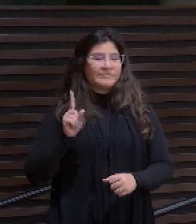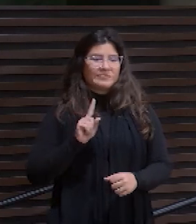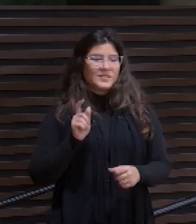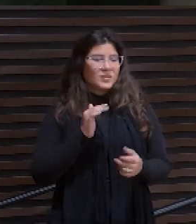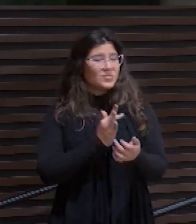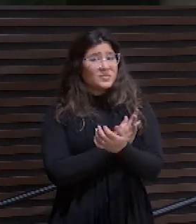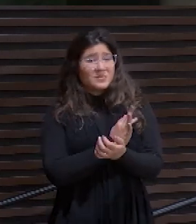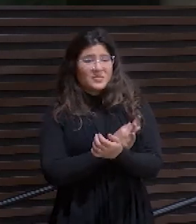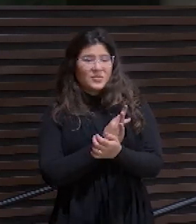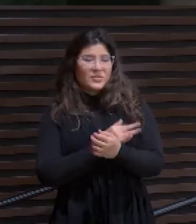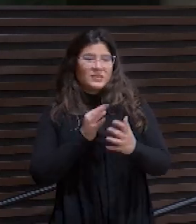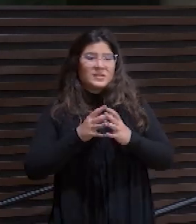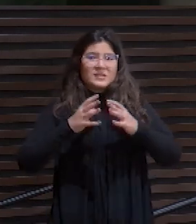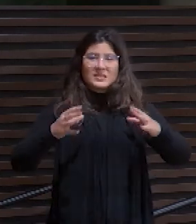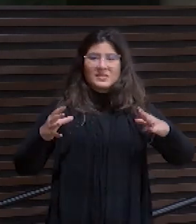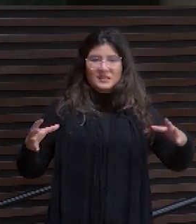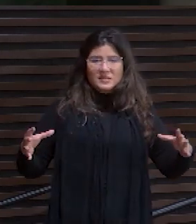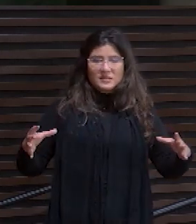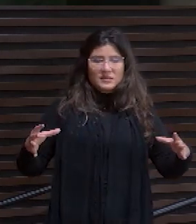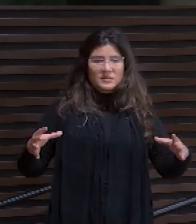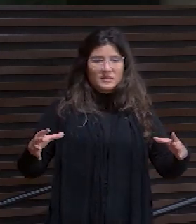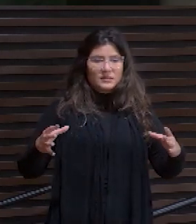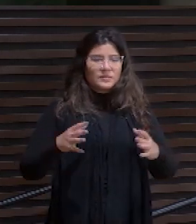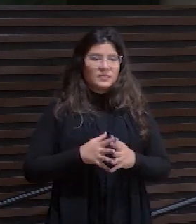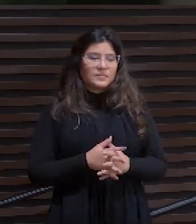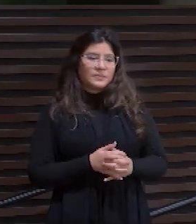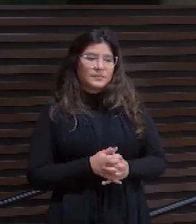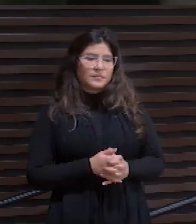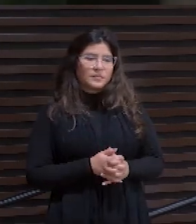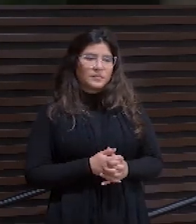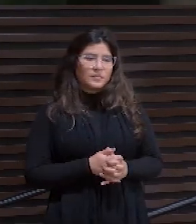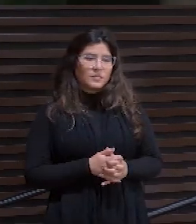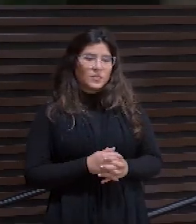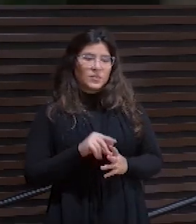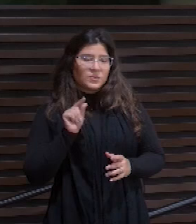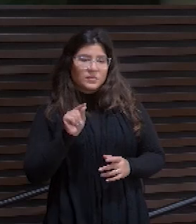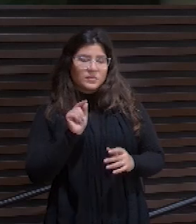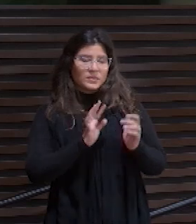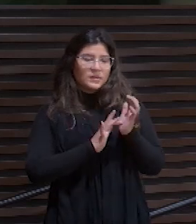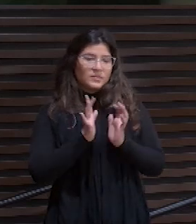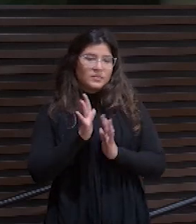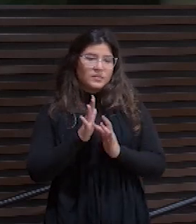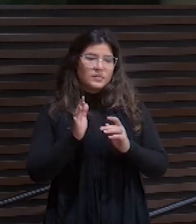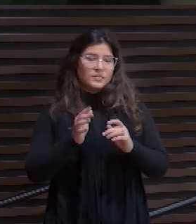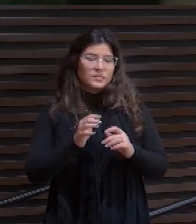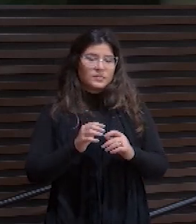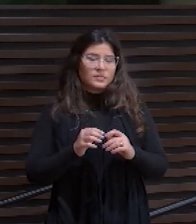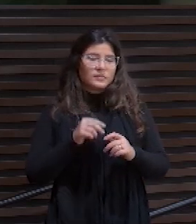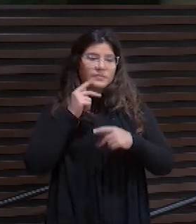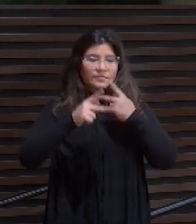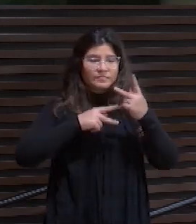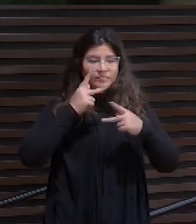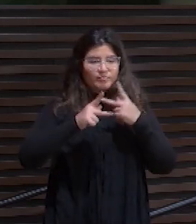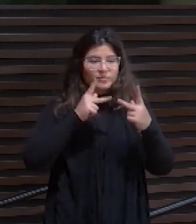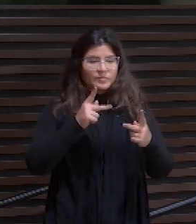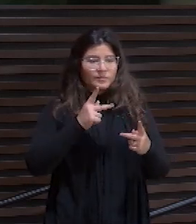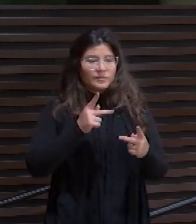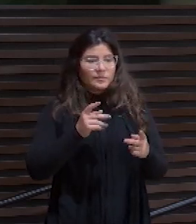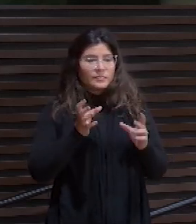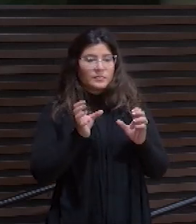expansão, essa dilatação, essa fermentação do vinho novo. Então, o que Jesus ele está trazendo, reforçando